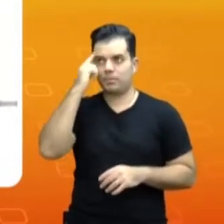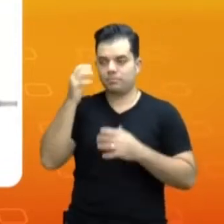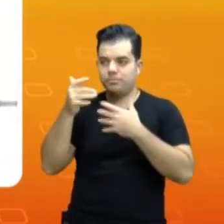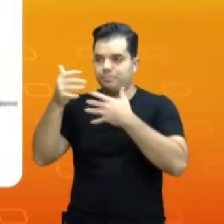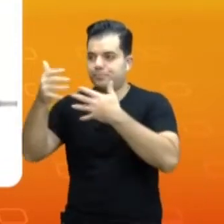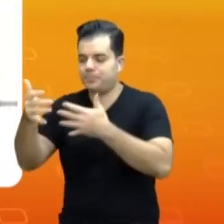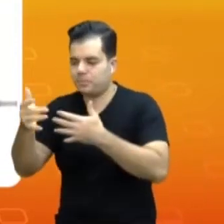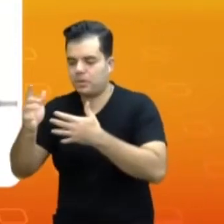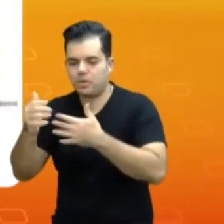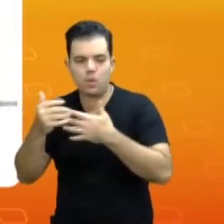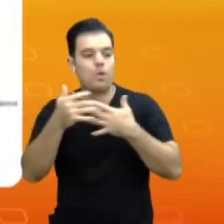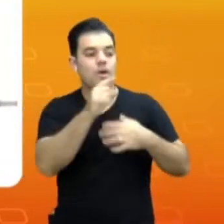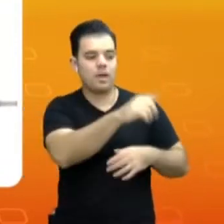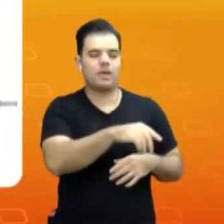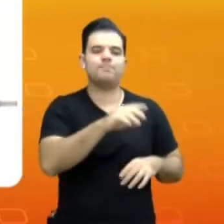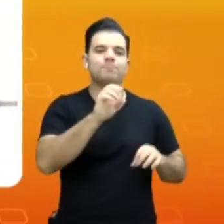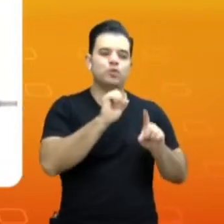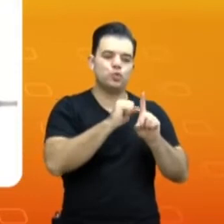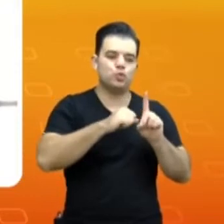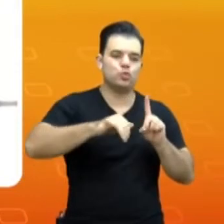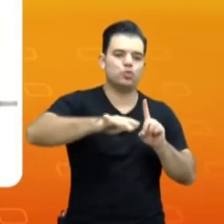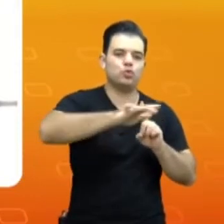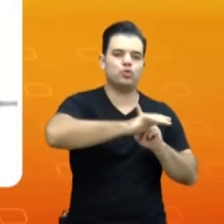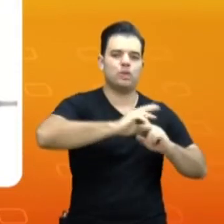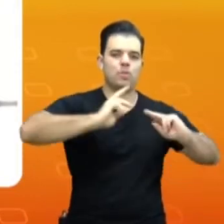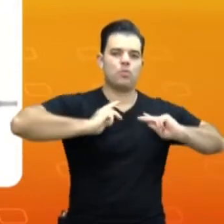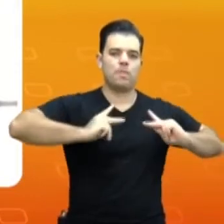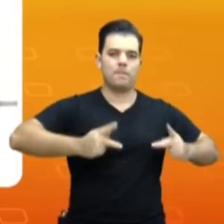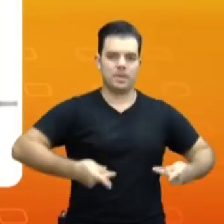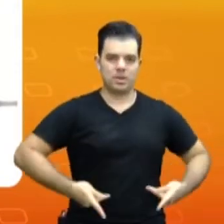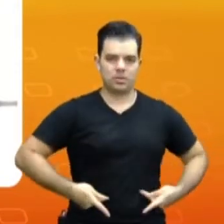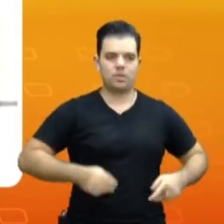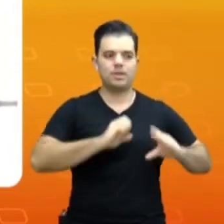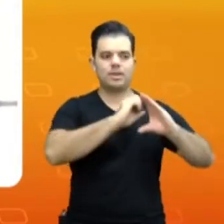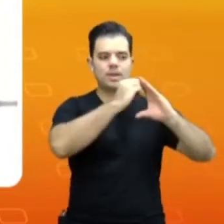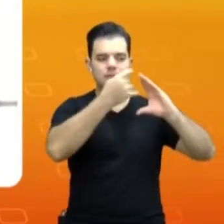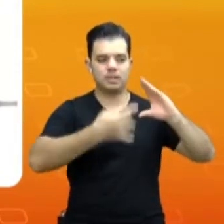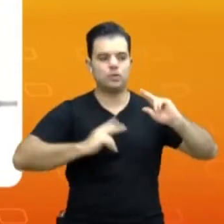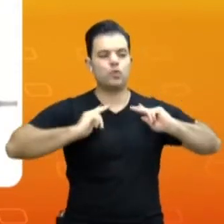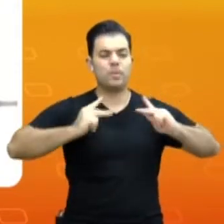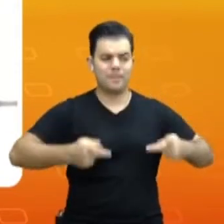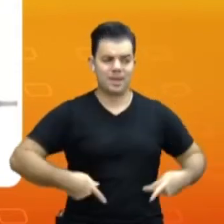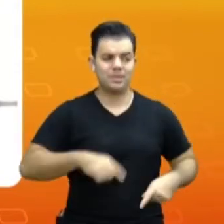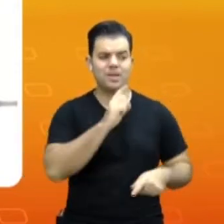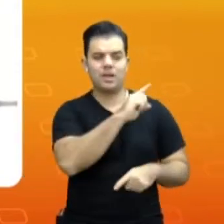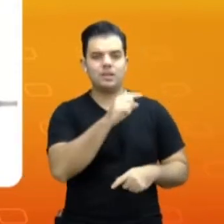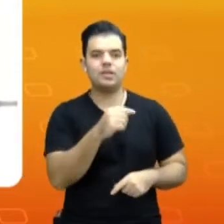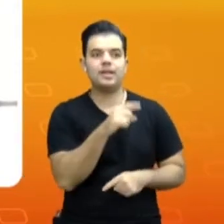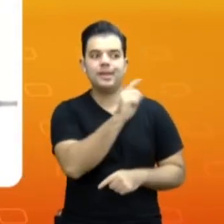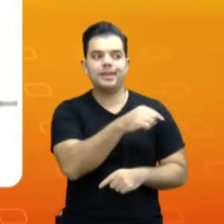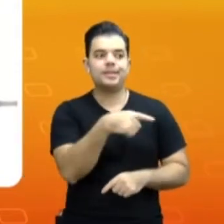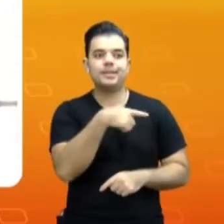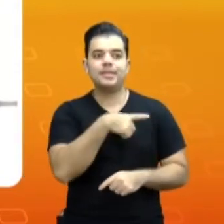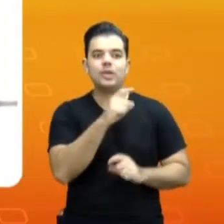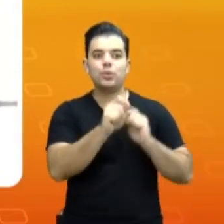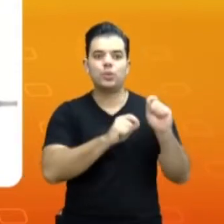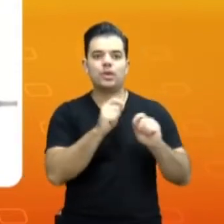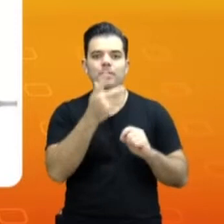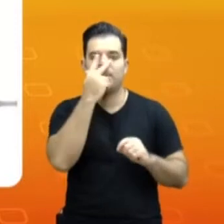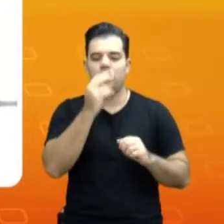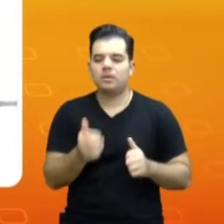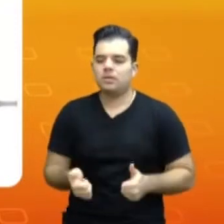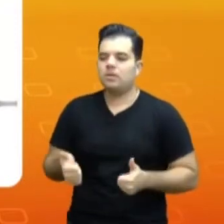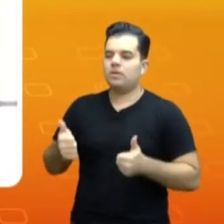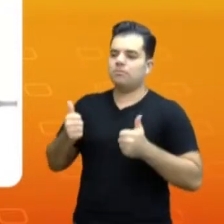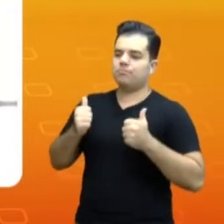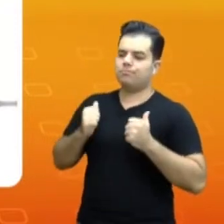social do ser humano, né? Assim, uma característica do ser humano. O ser humano ele tem uma tendência a se acomodar